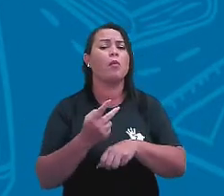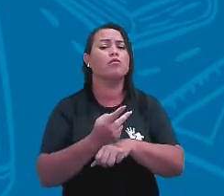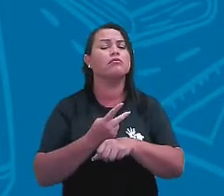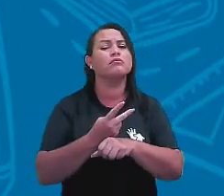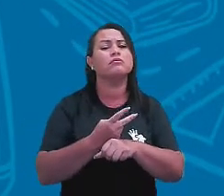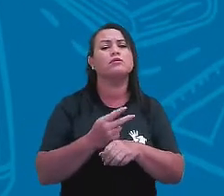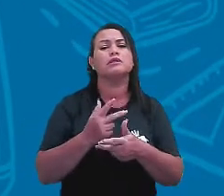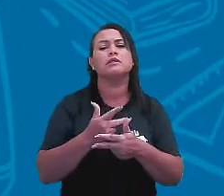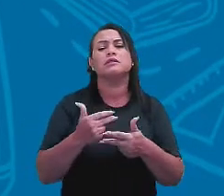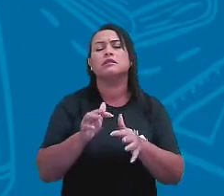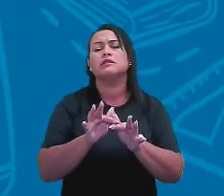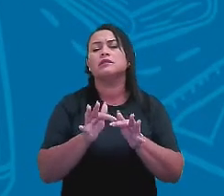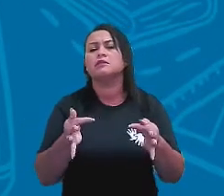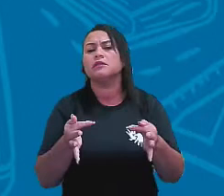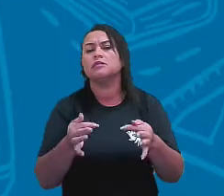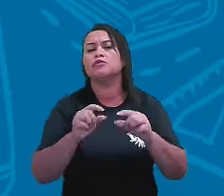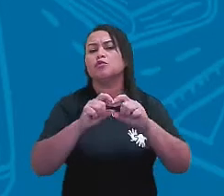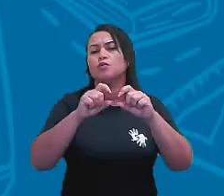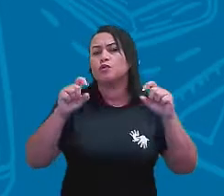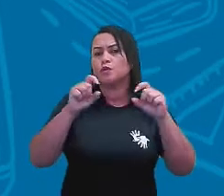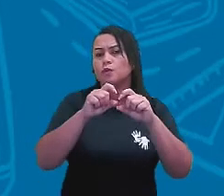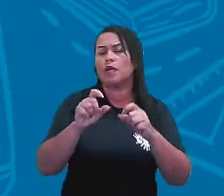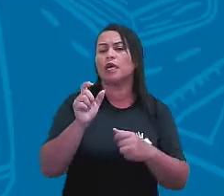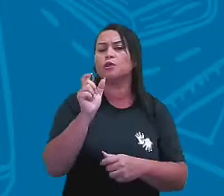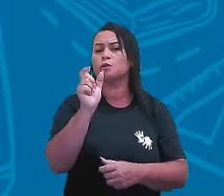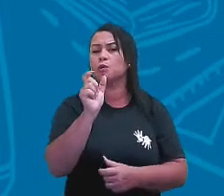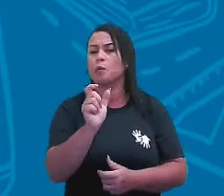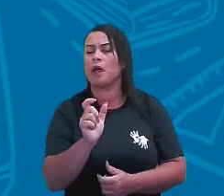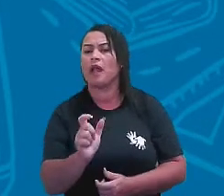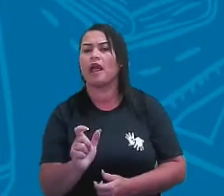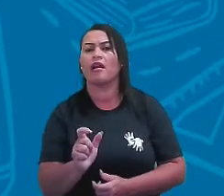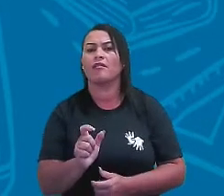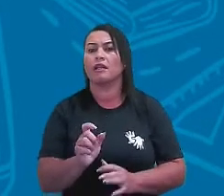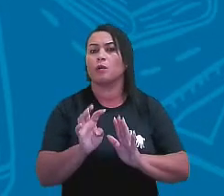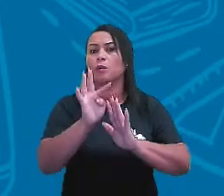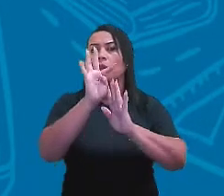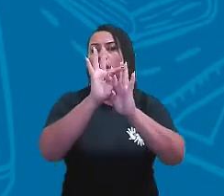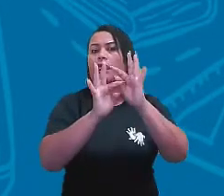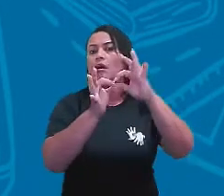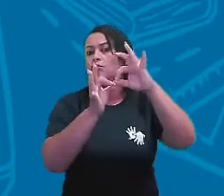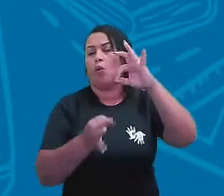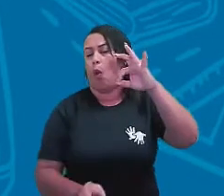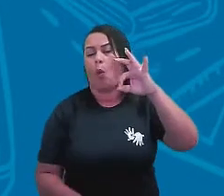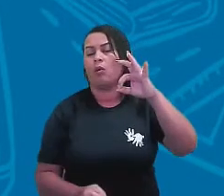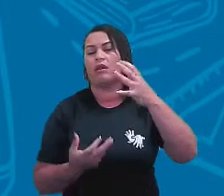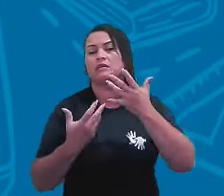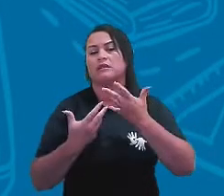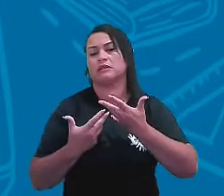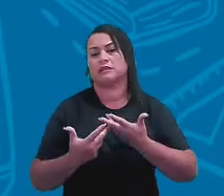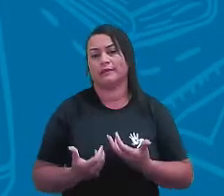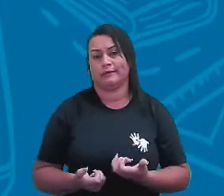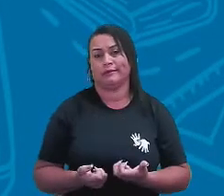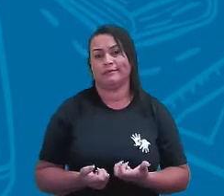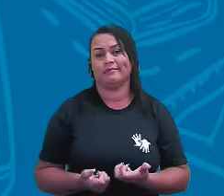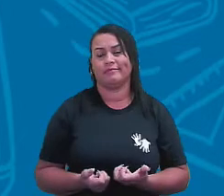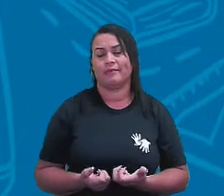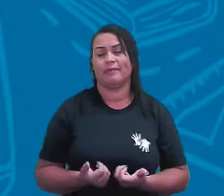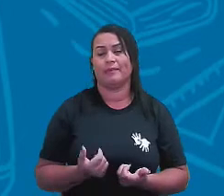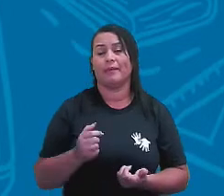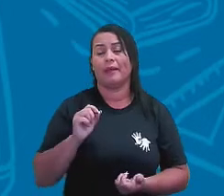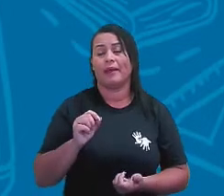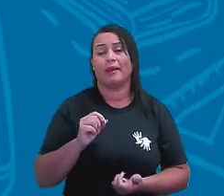com frases, com palavras, não com textos muito longos, porque isso vai se tornar cansativo a início para quem